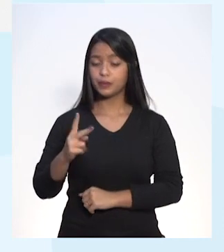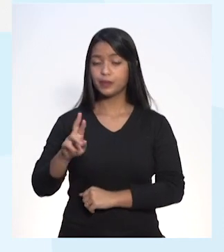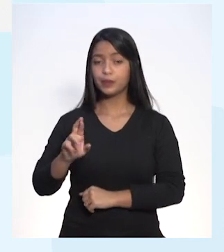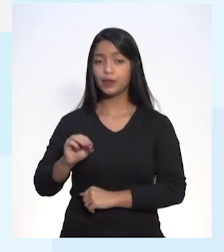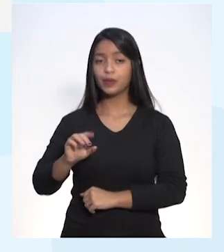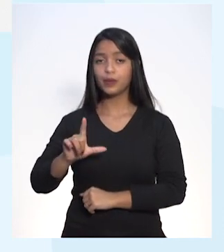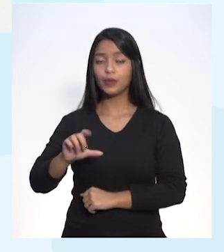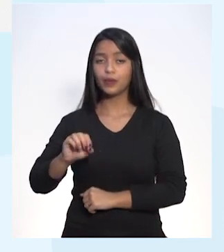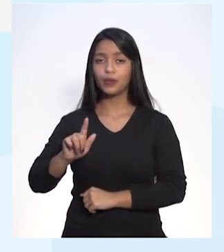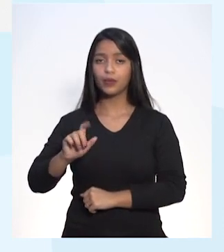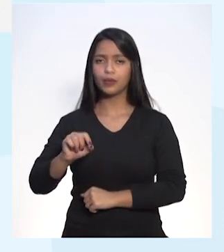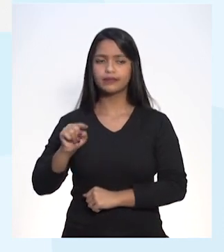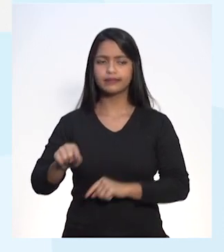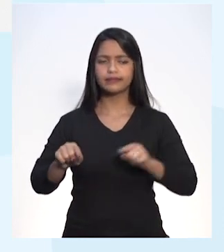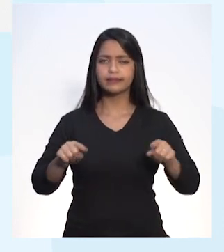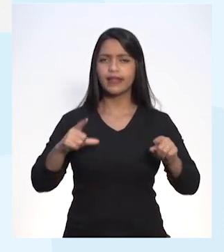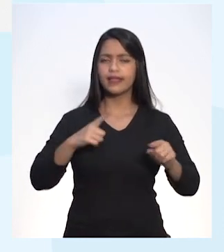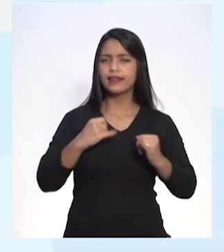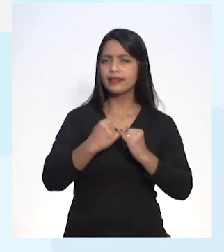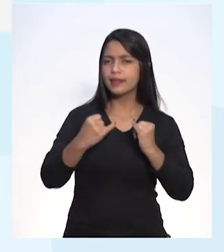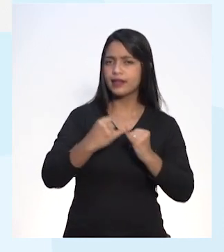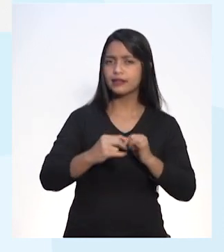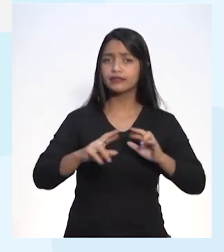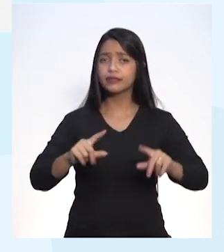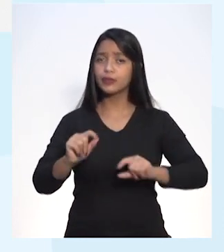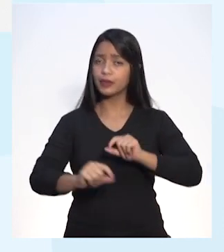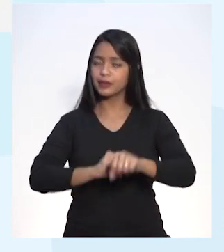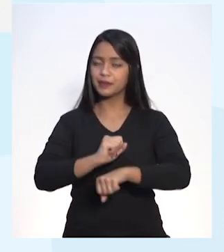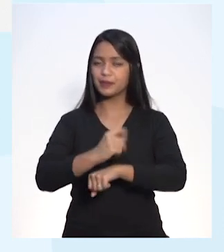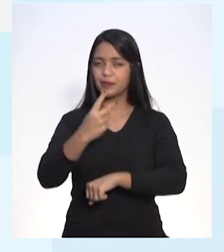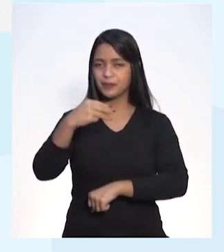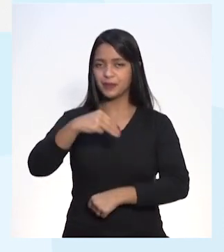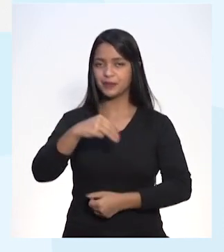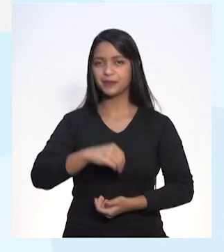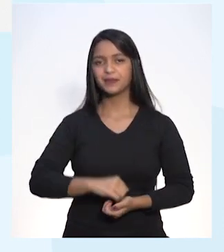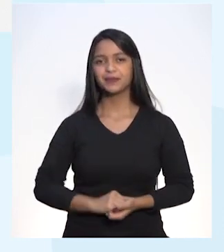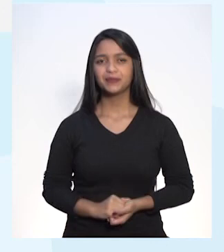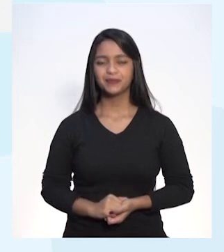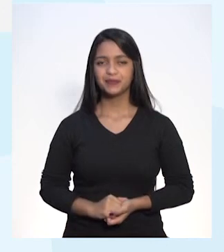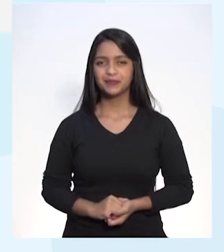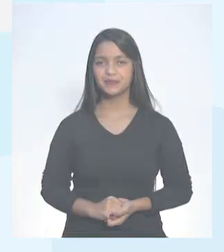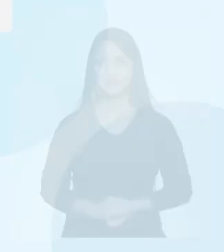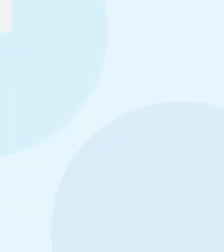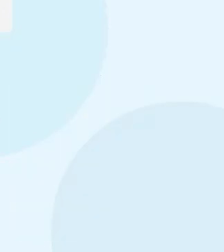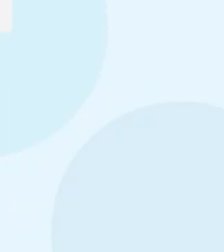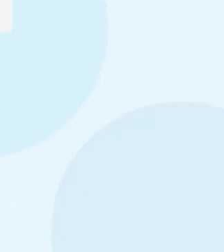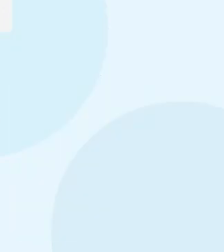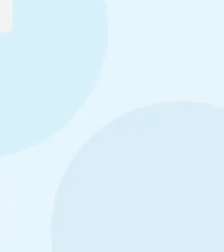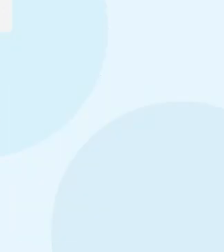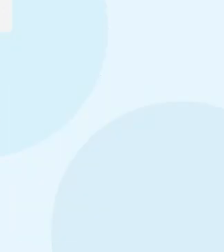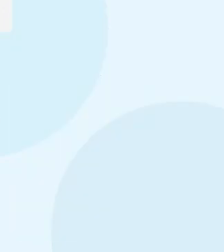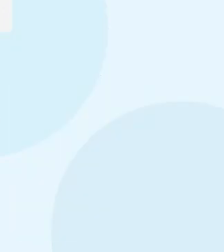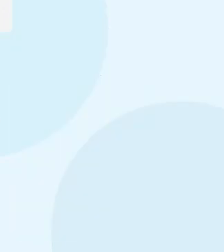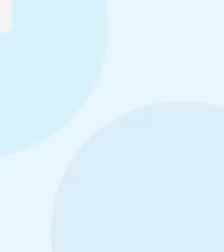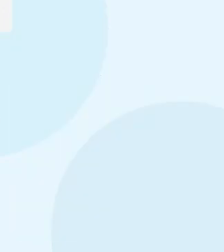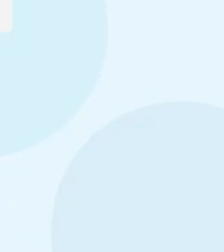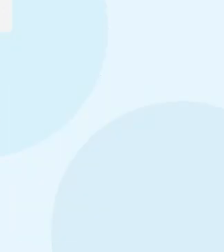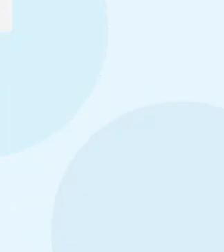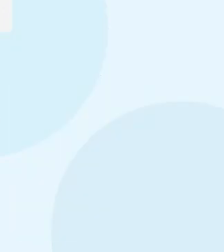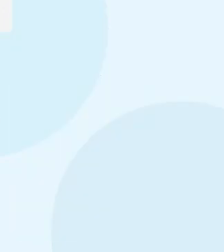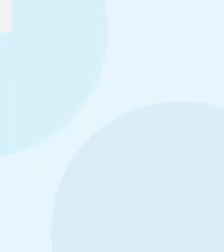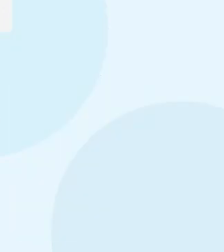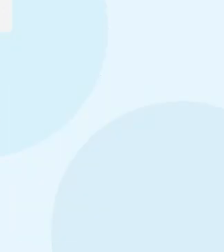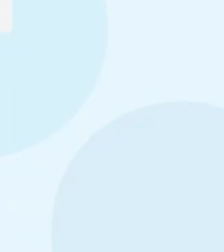fazer com o nosso aluno, né? Ficar lá colocando coisinhas na cabeça dele, que é para ver se eles se interessam em buscar e ler mais, tá